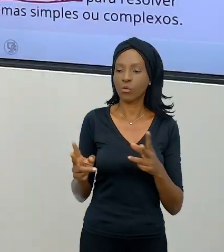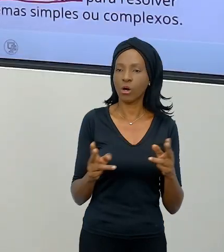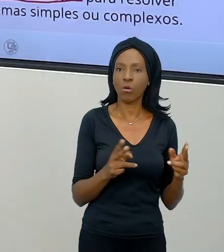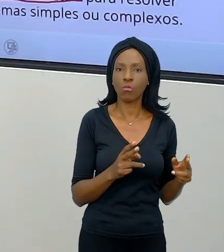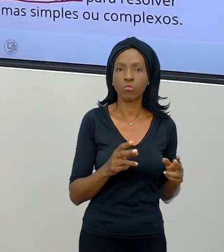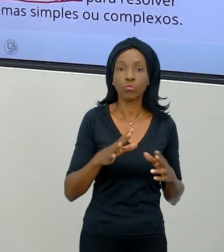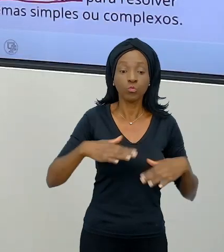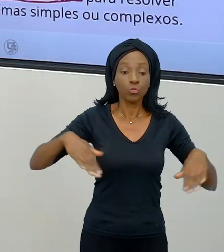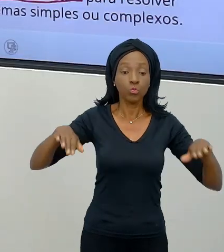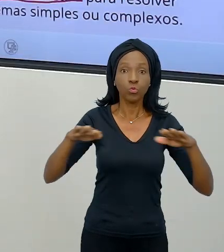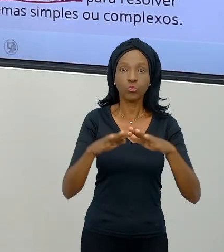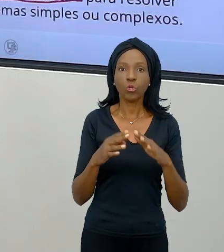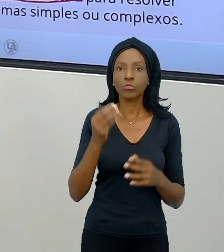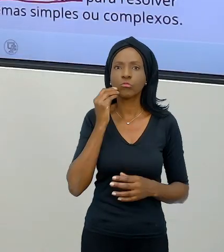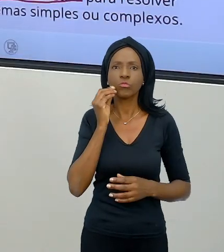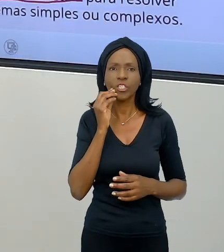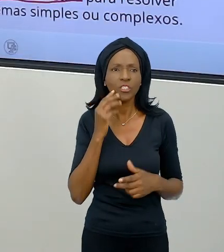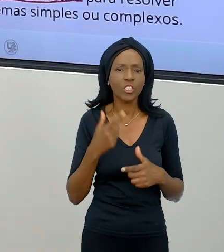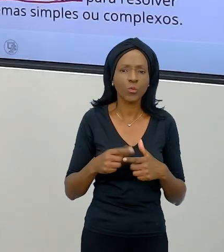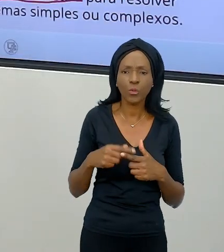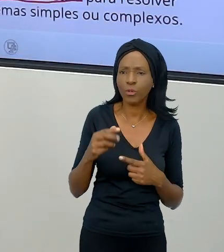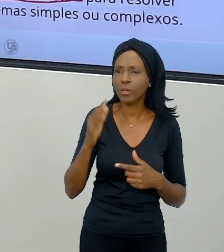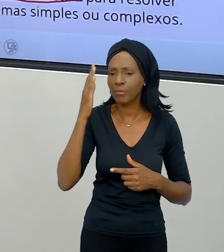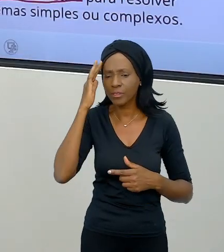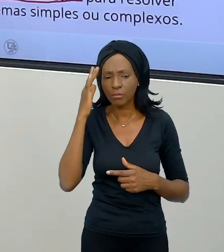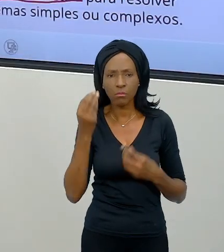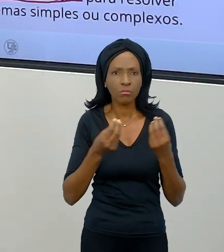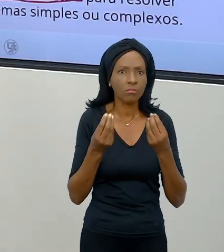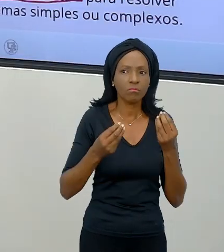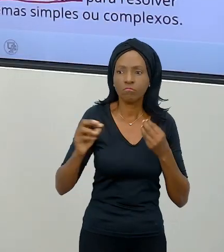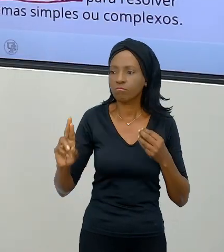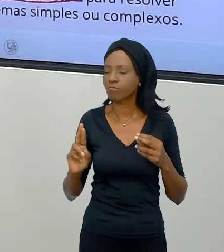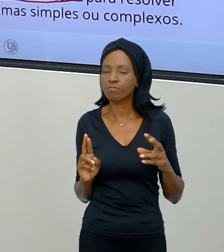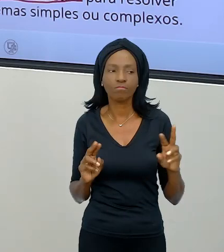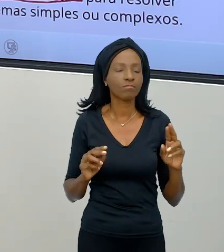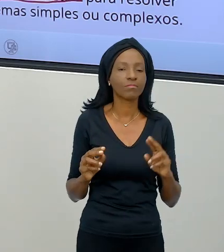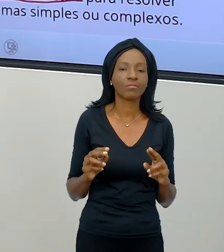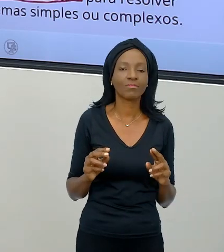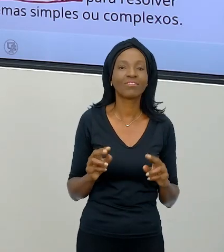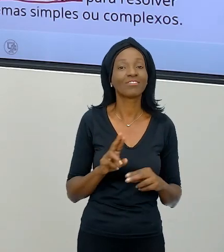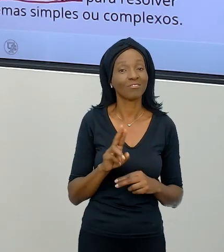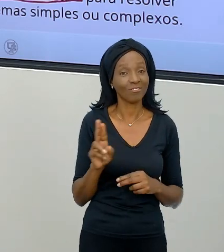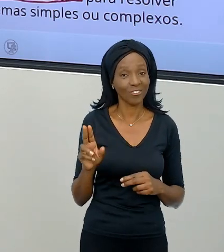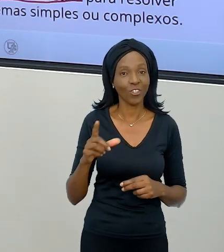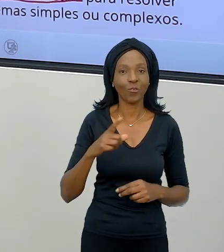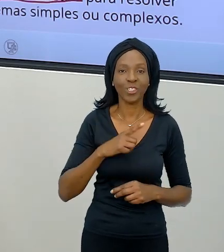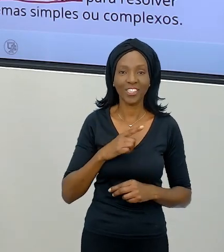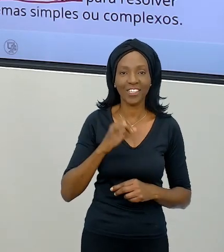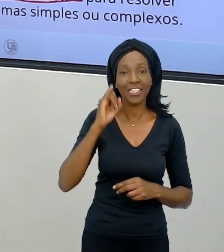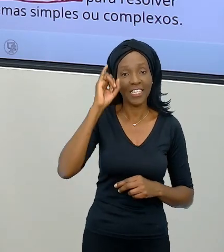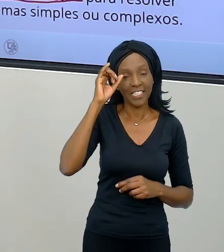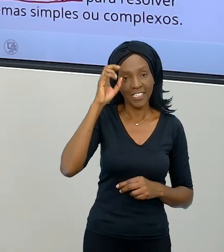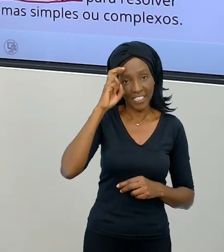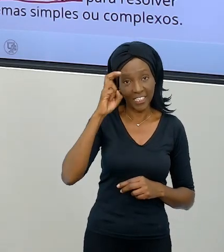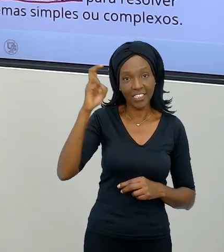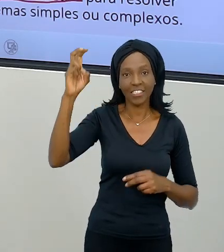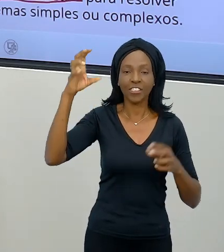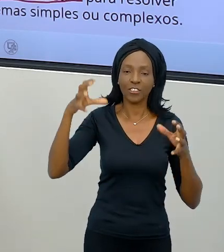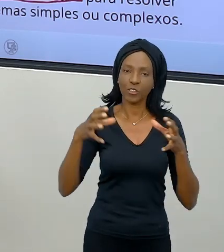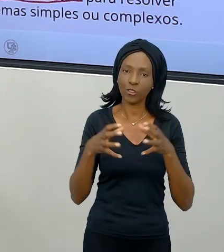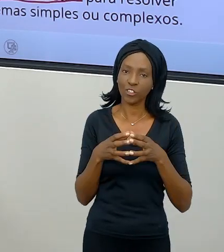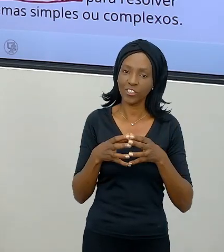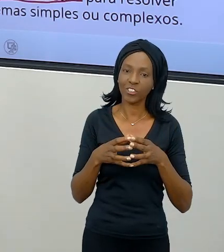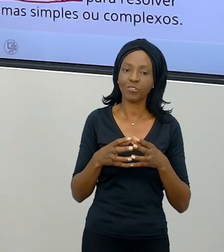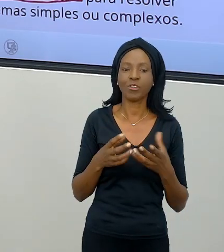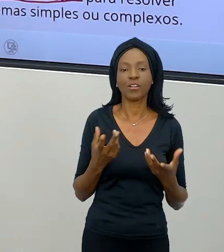estão tentando resolver esse problema de forma colaborativa, isso tem um nome, inteligência coletiva, que é o que o autor Pierre Levy, por